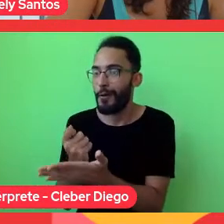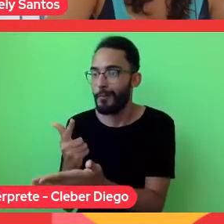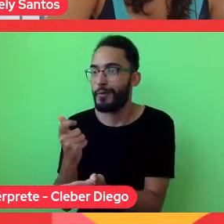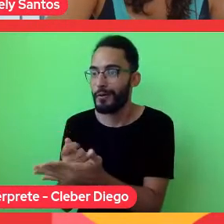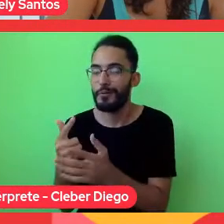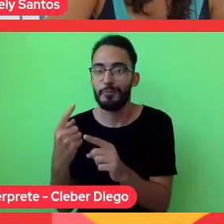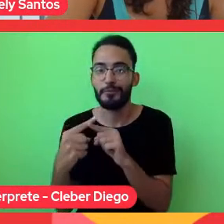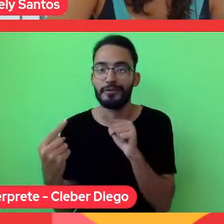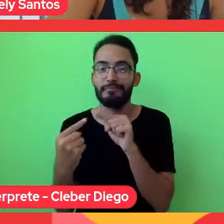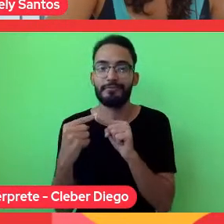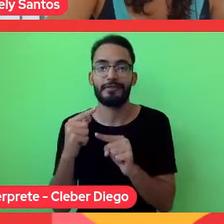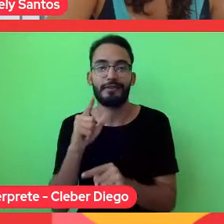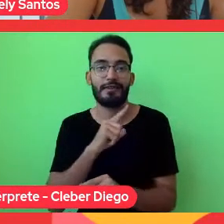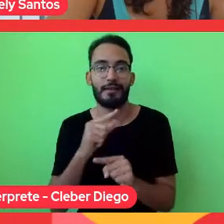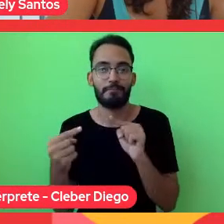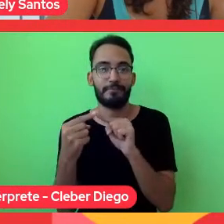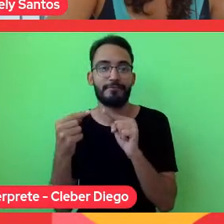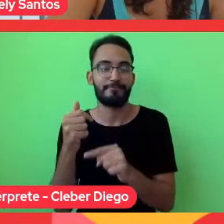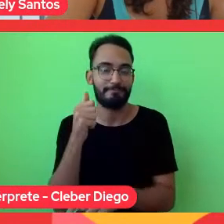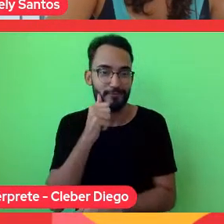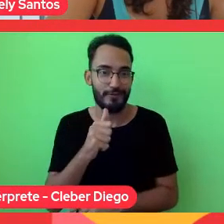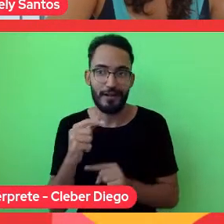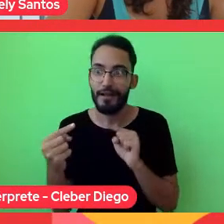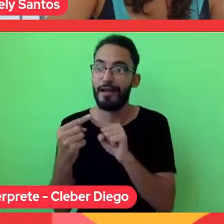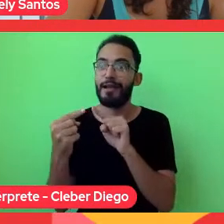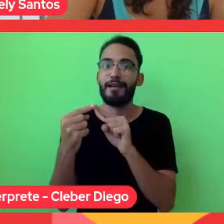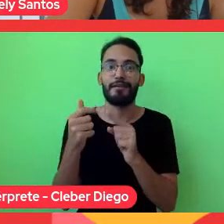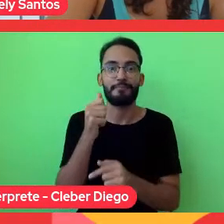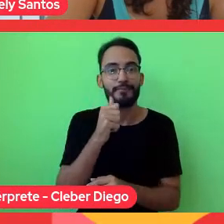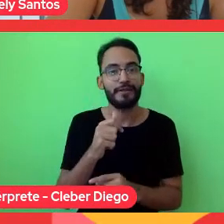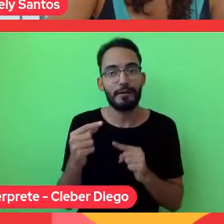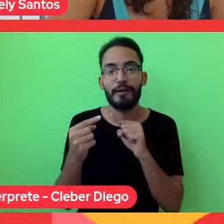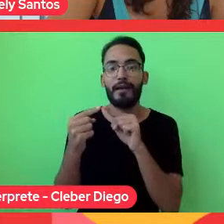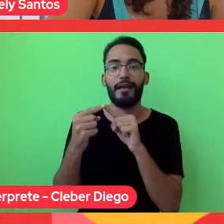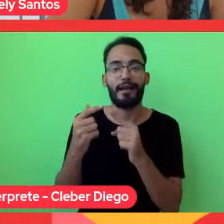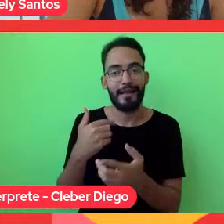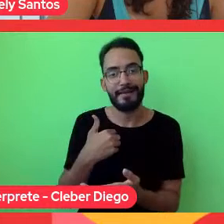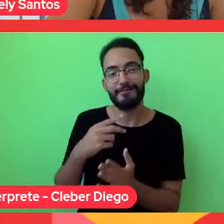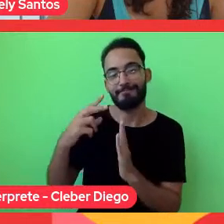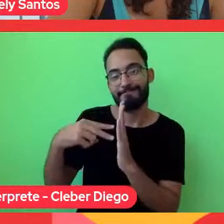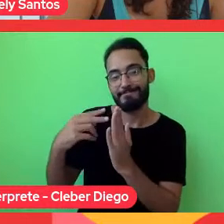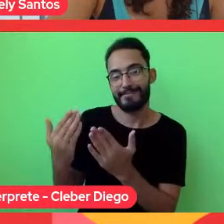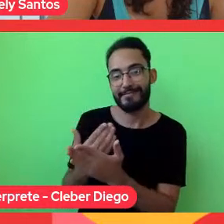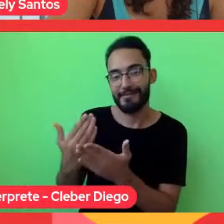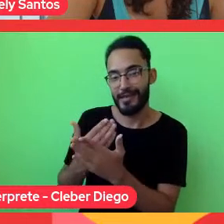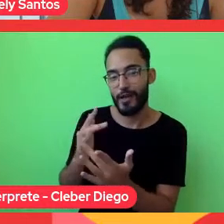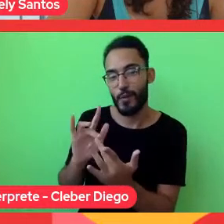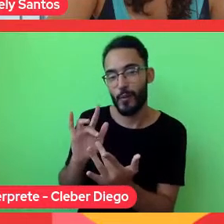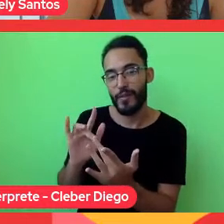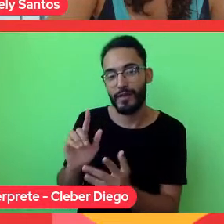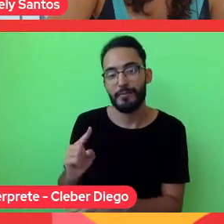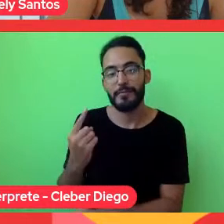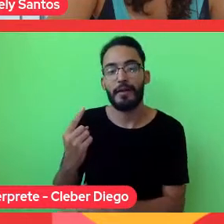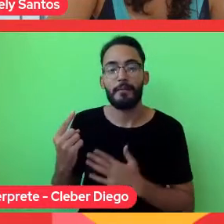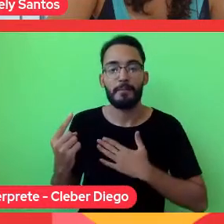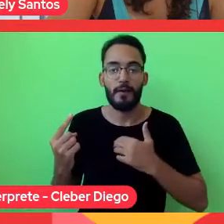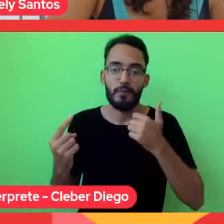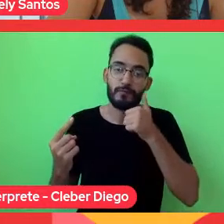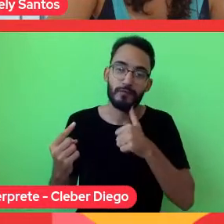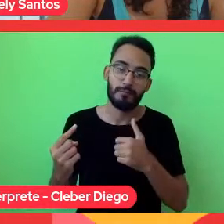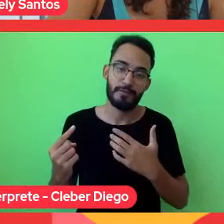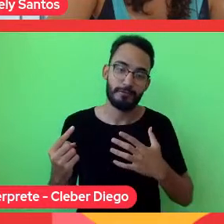comprando, e virei super fã mesmo dessa minha primeira leitura, que eu tive em contato com o meu eu feminino,